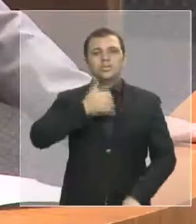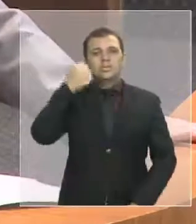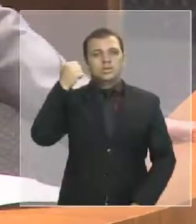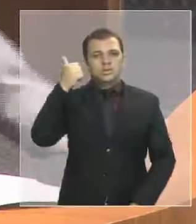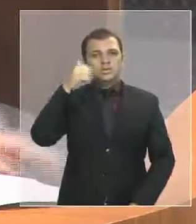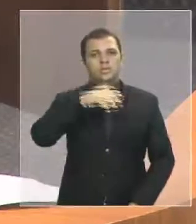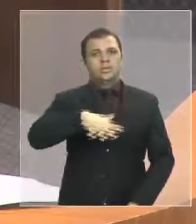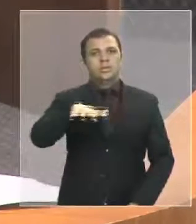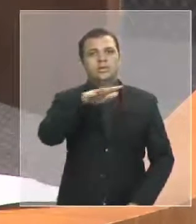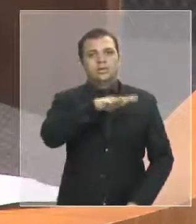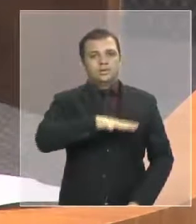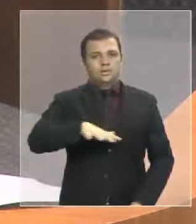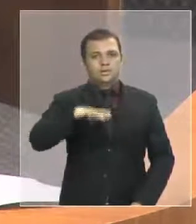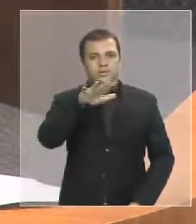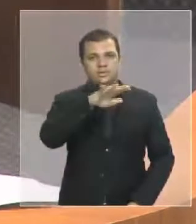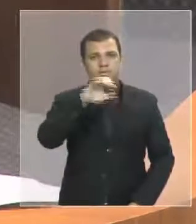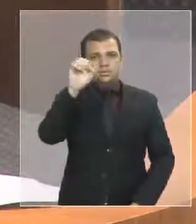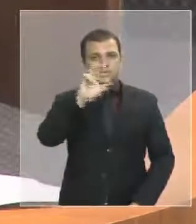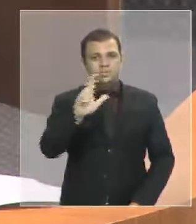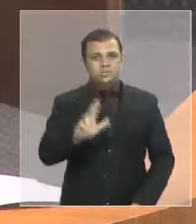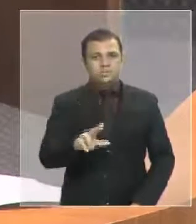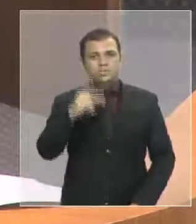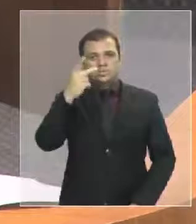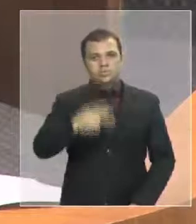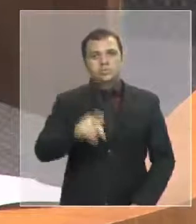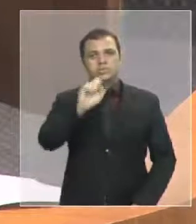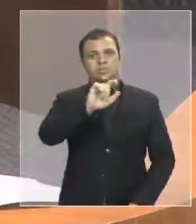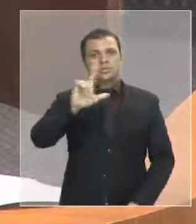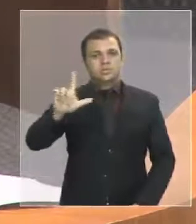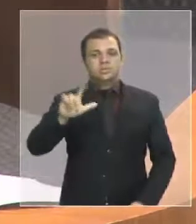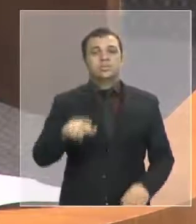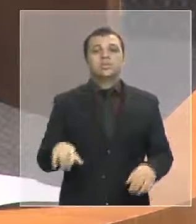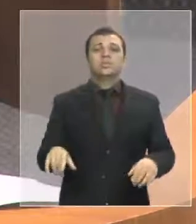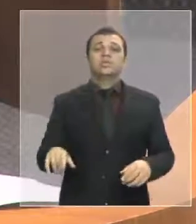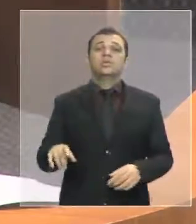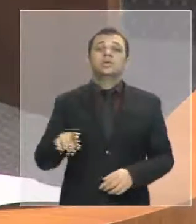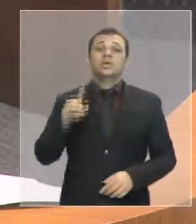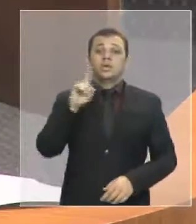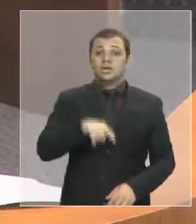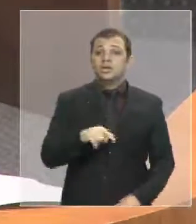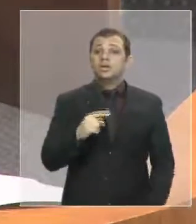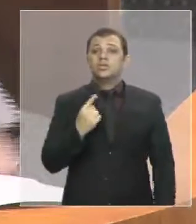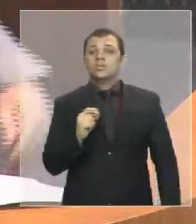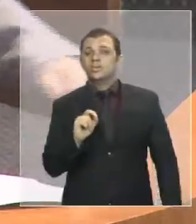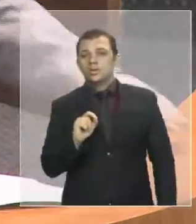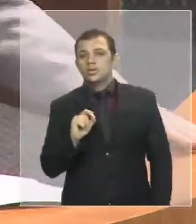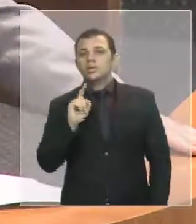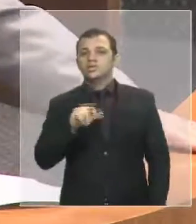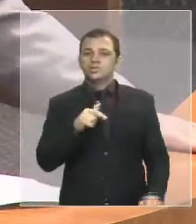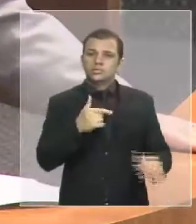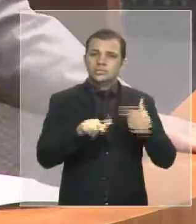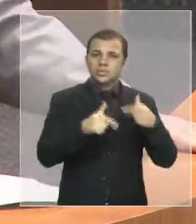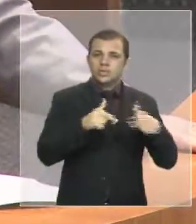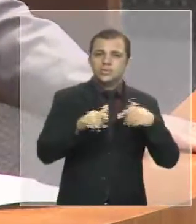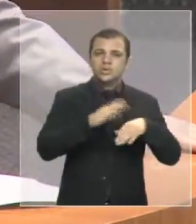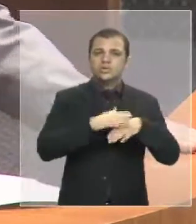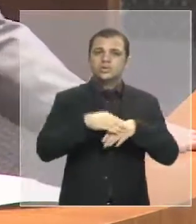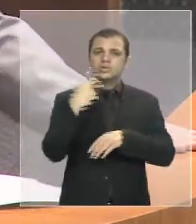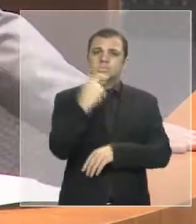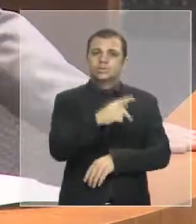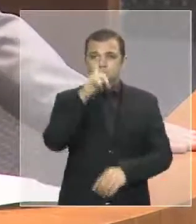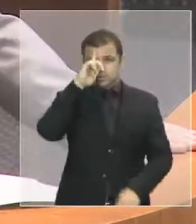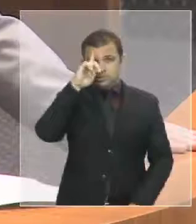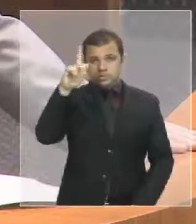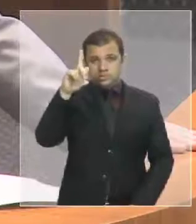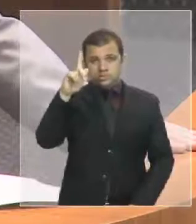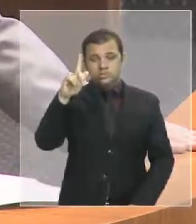de iluminação da nossa capital um dos eixos de trabalho da gestão do